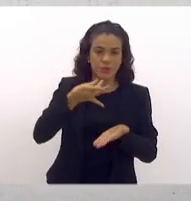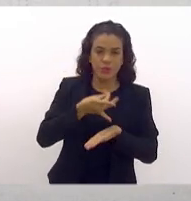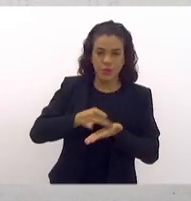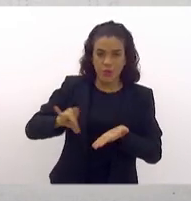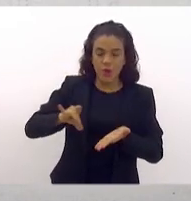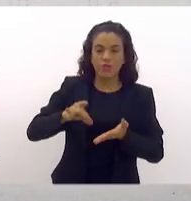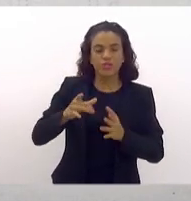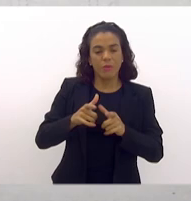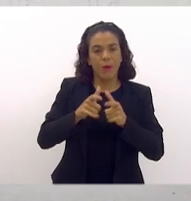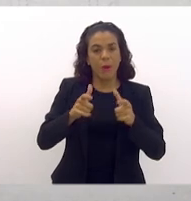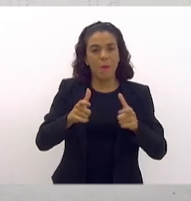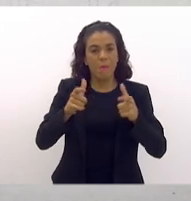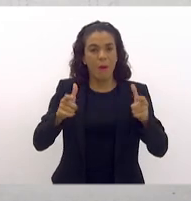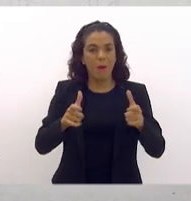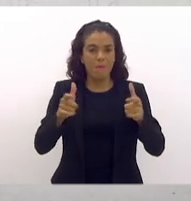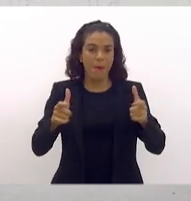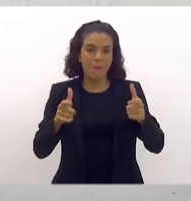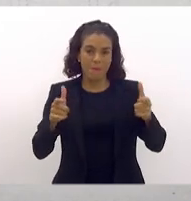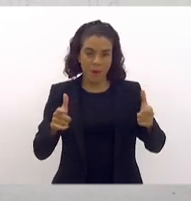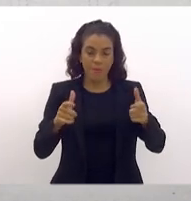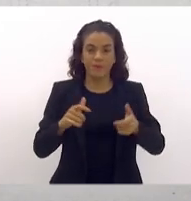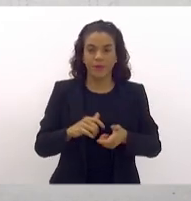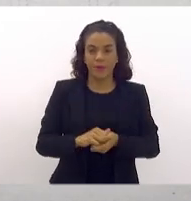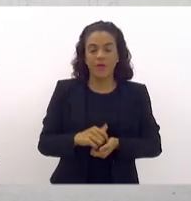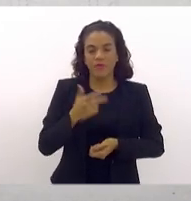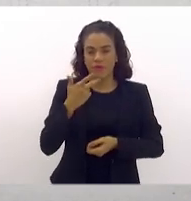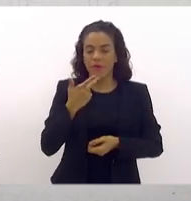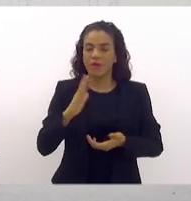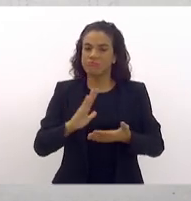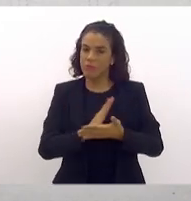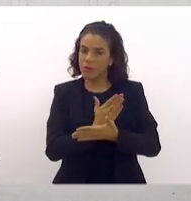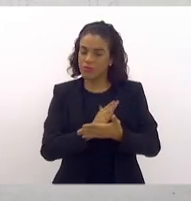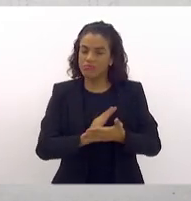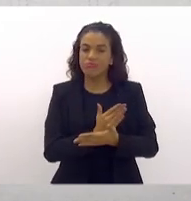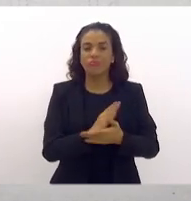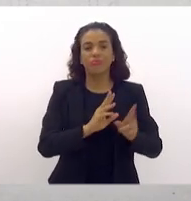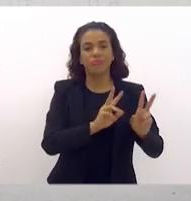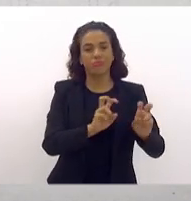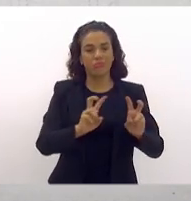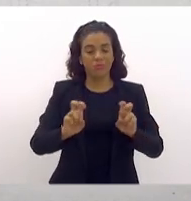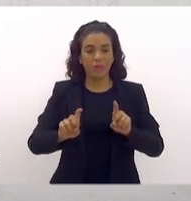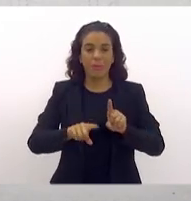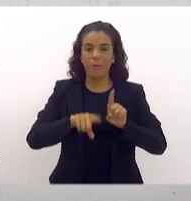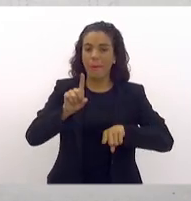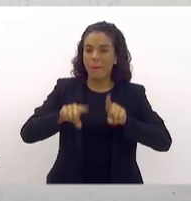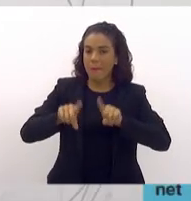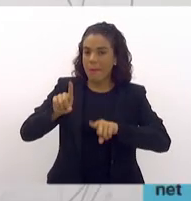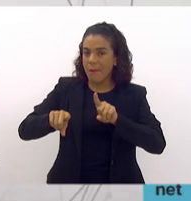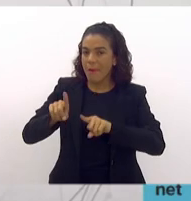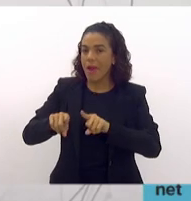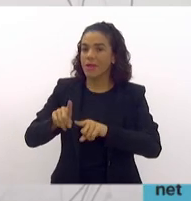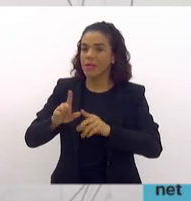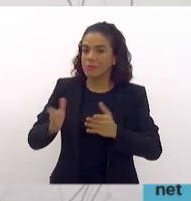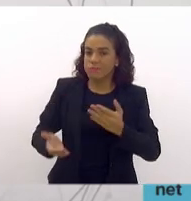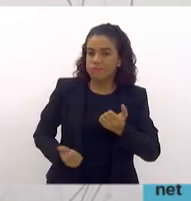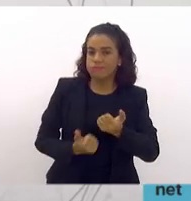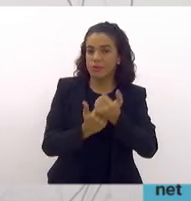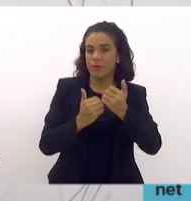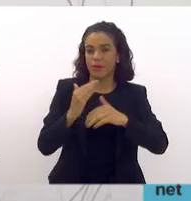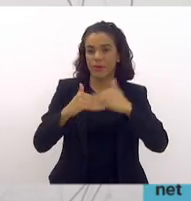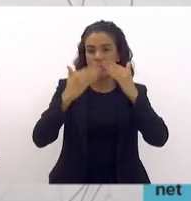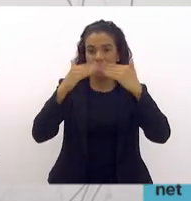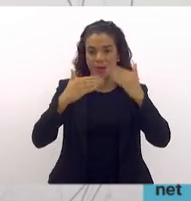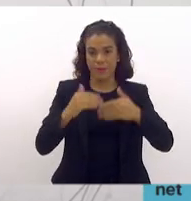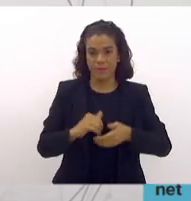últimos anos, e eu vou falar de algumas razões, algumas variáveis que contribuíram para esse crescimento.